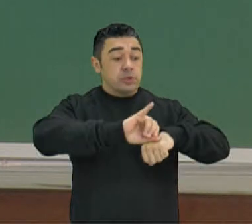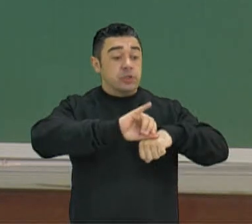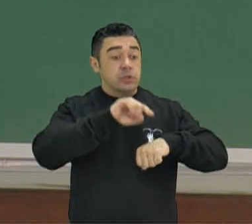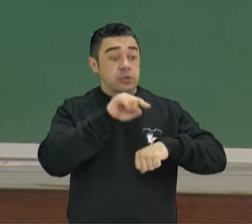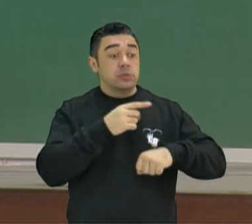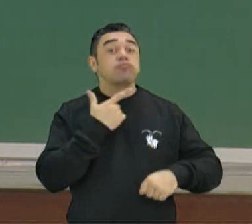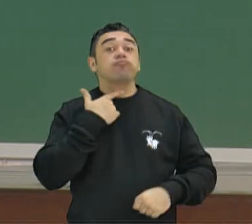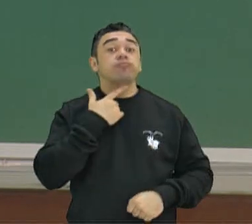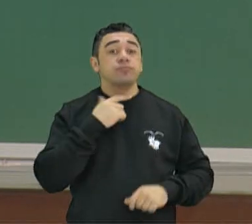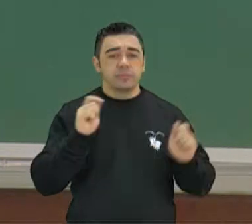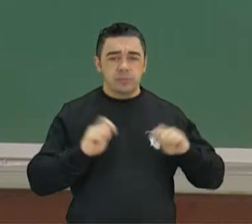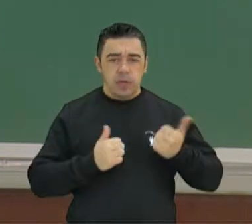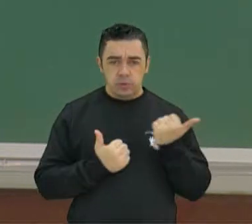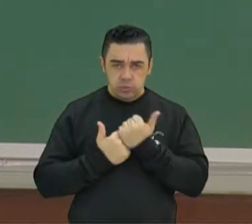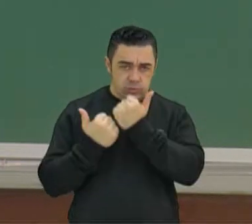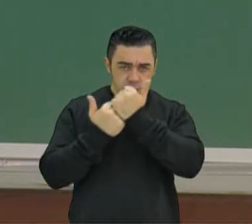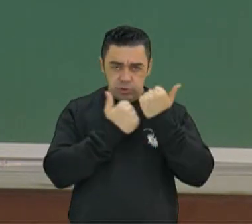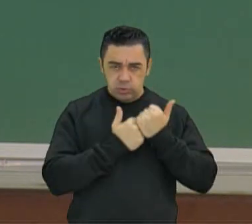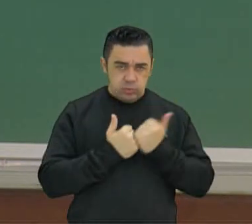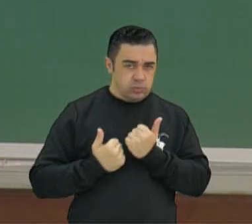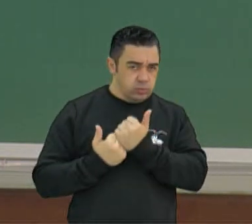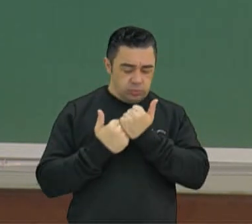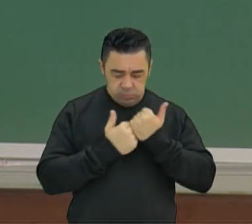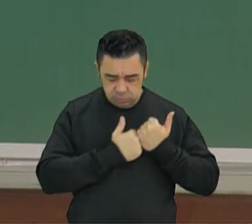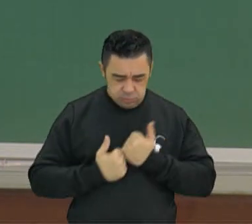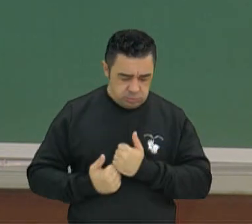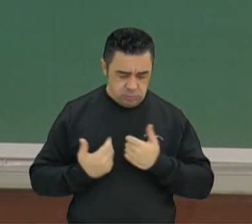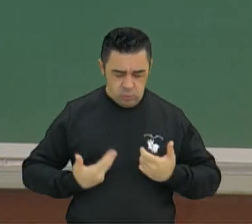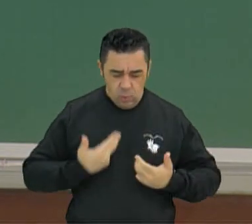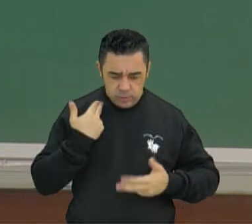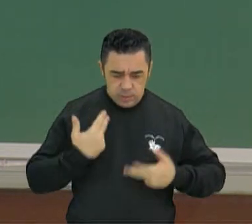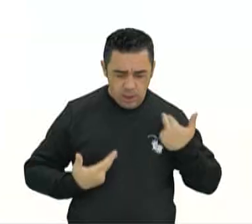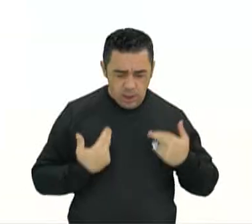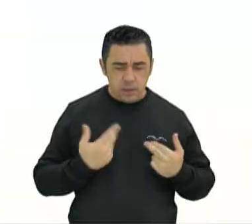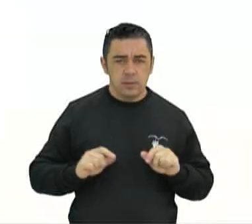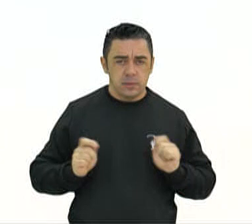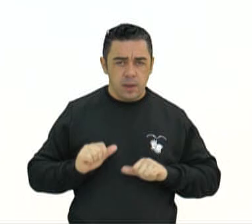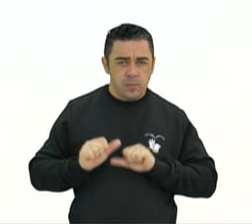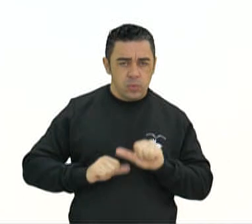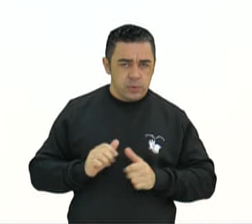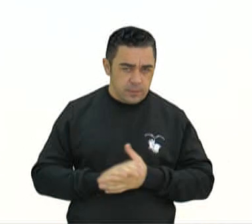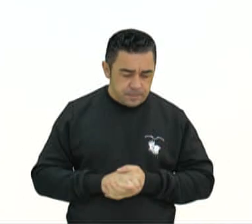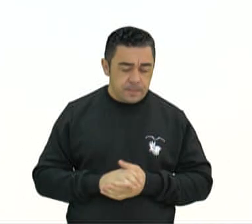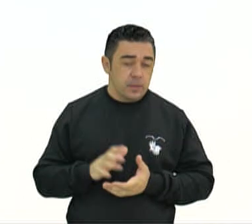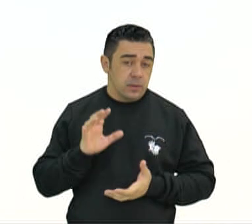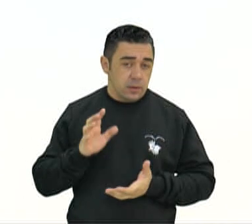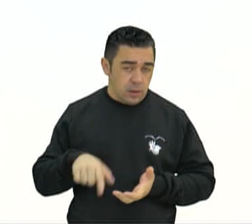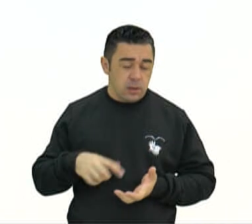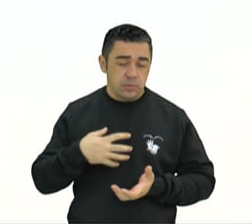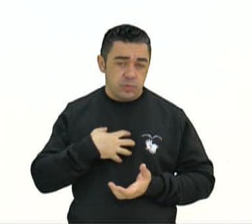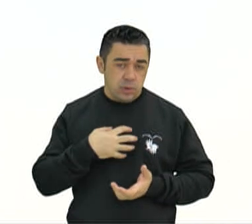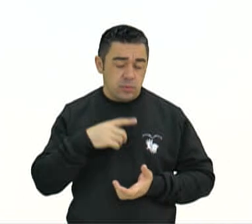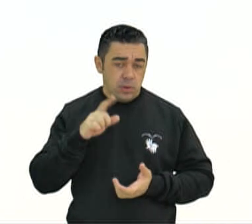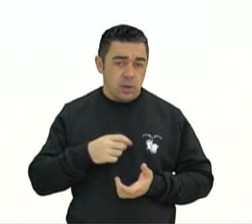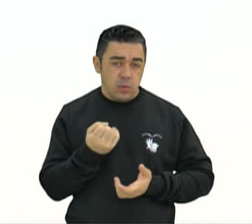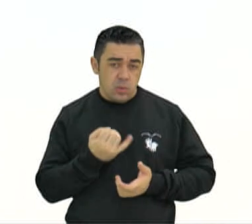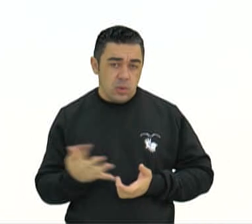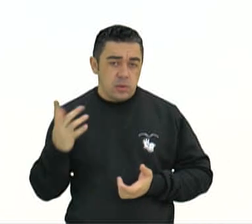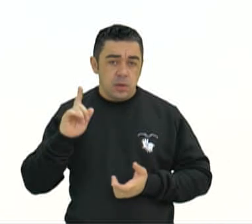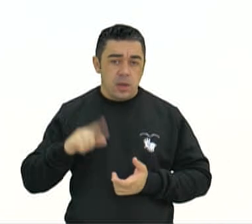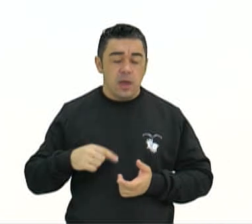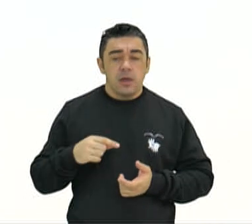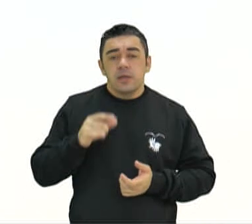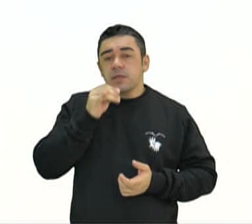ser substituídas, redesenhadas, cortadas, modeladas e transformadas, de forma que seu valor é medido pelos